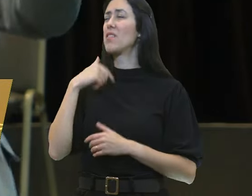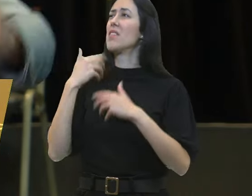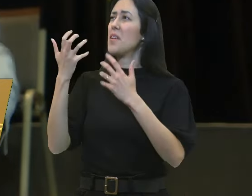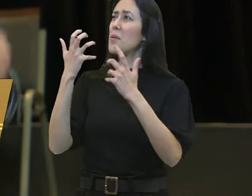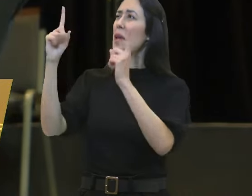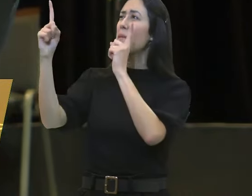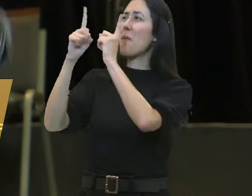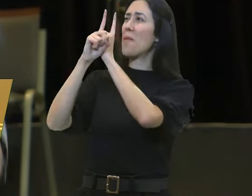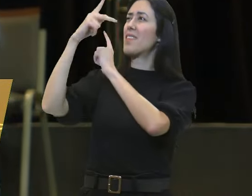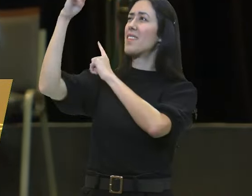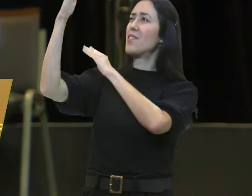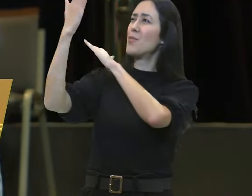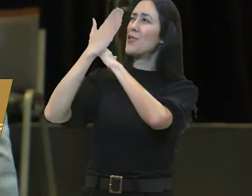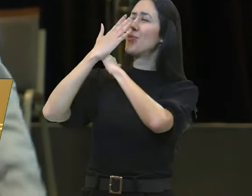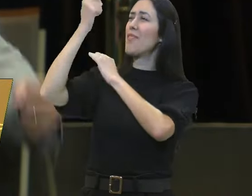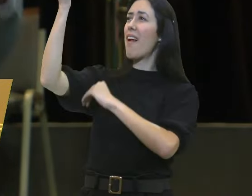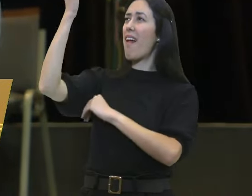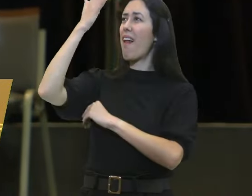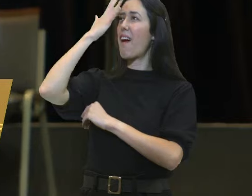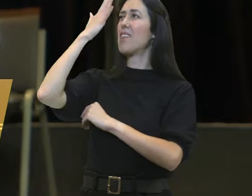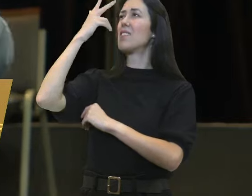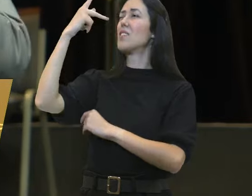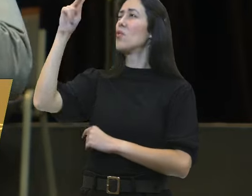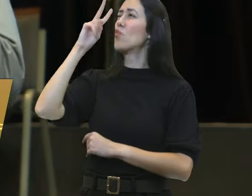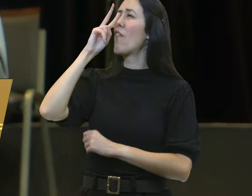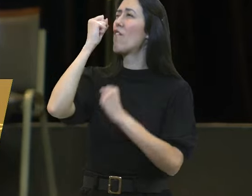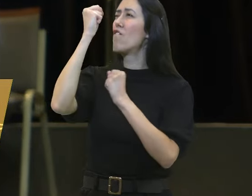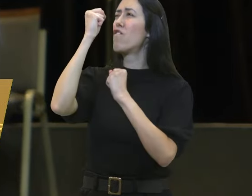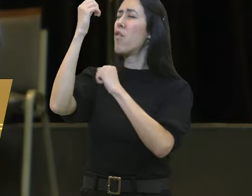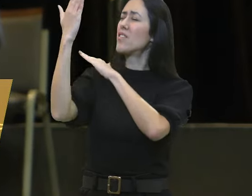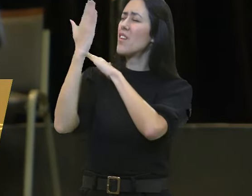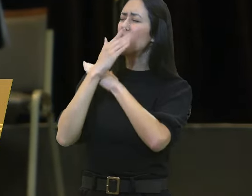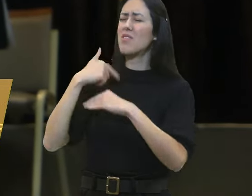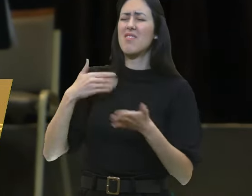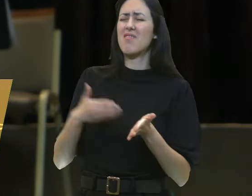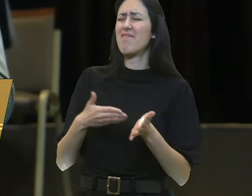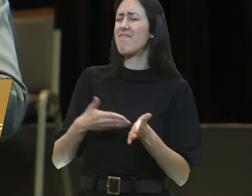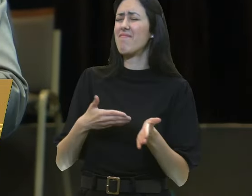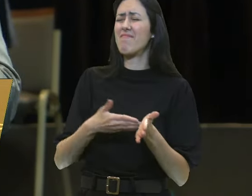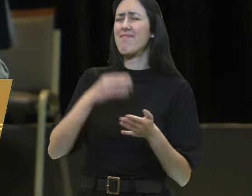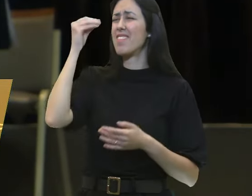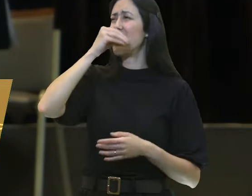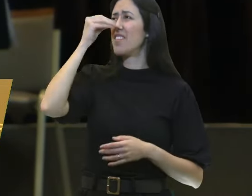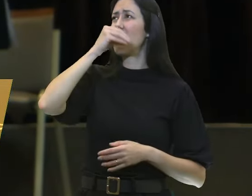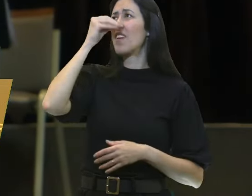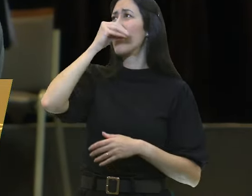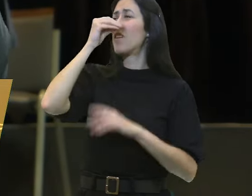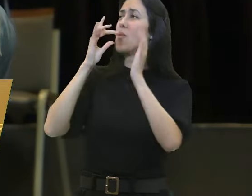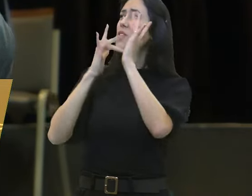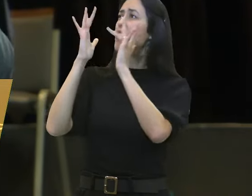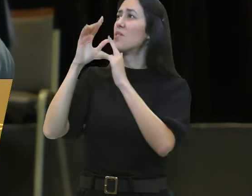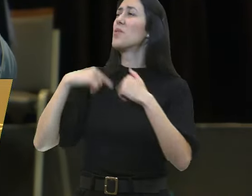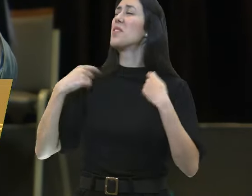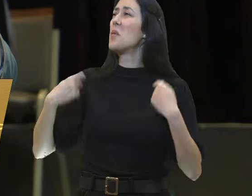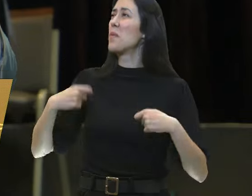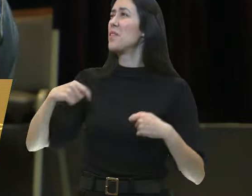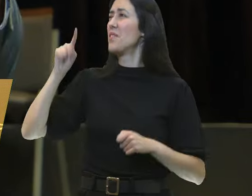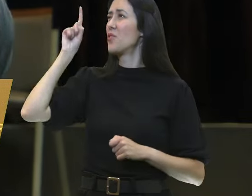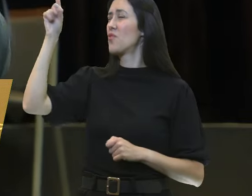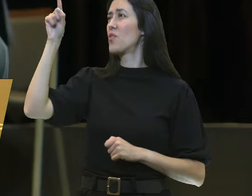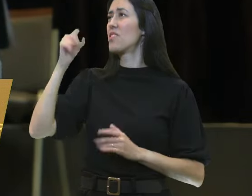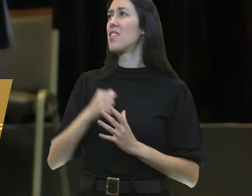o teu favor, a tua graça, a tua força na minha limitação e na minha fraqueza. Jesus, eu preciso de você.